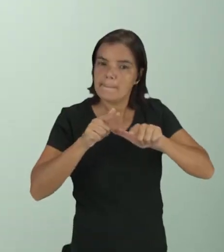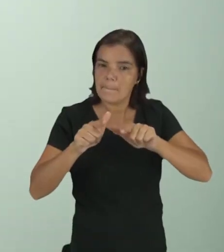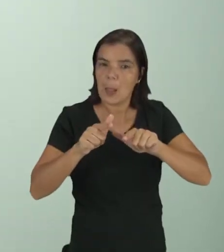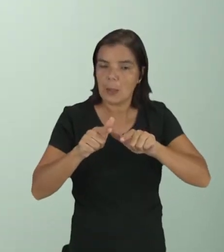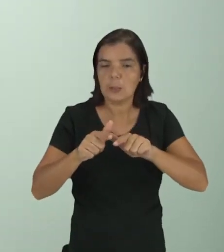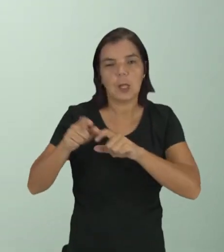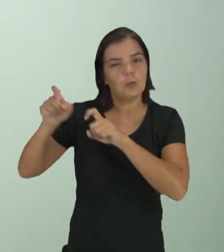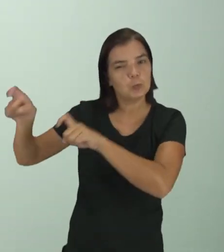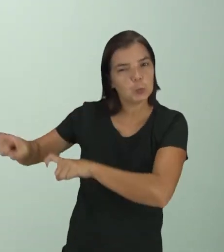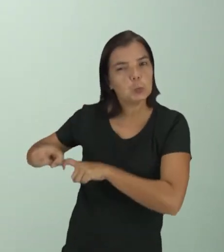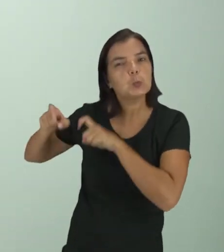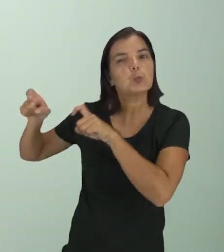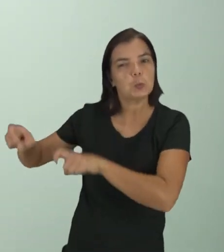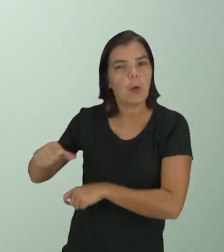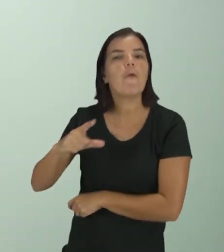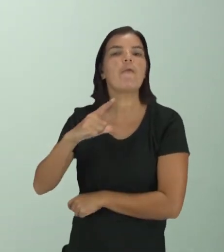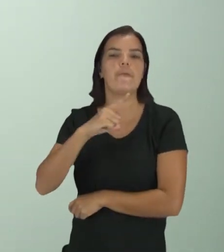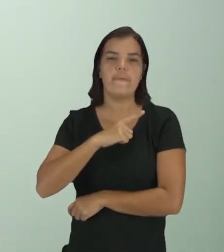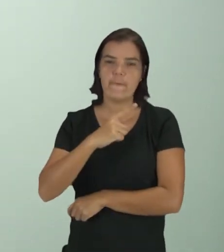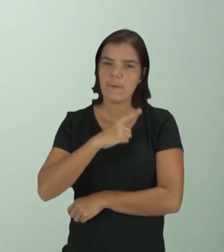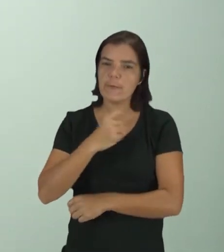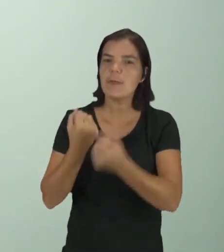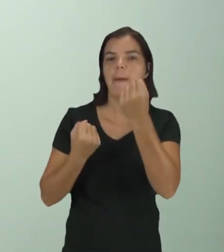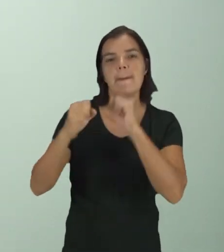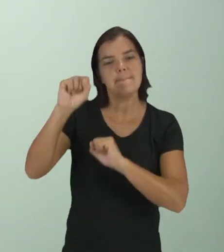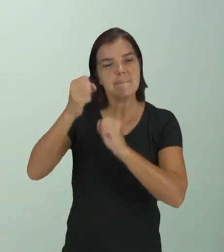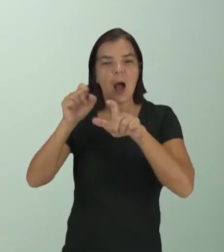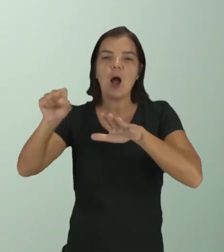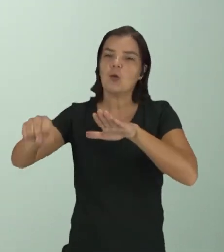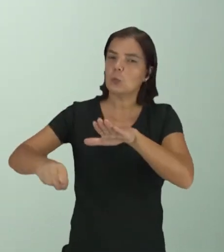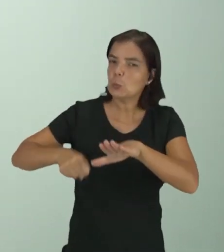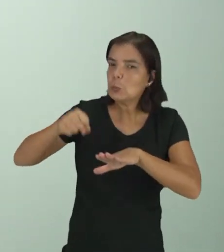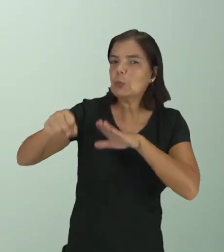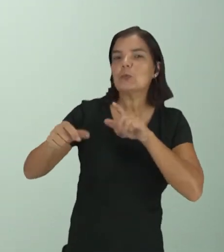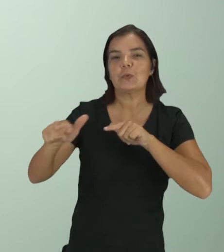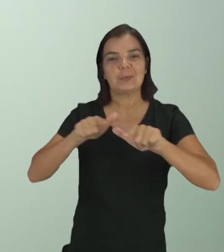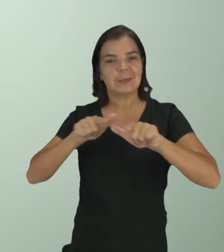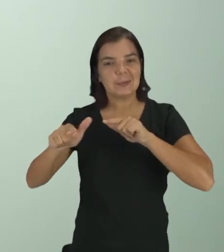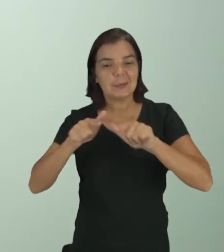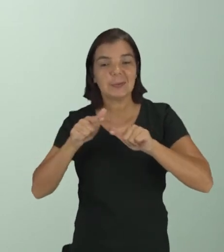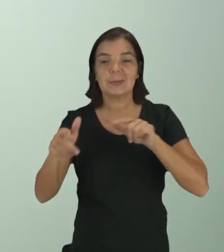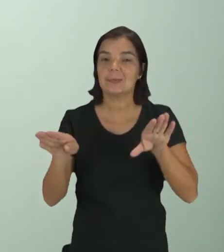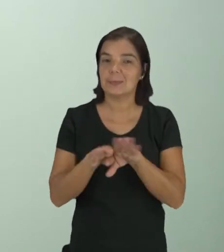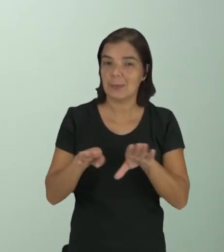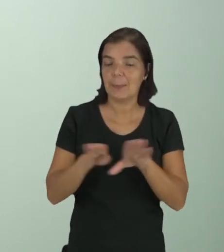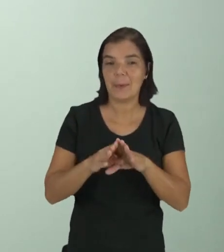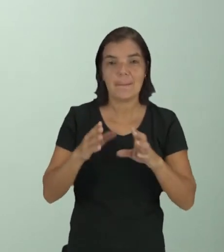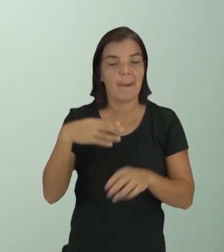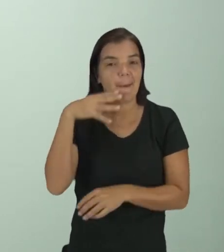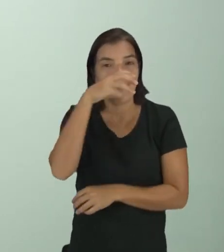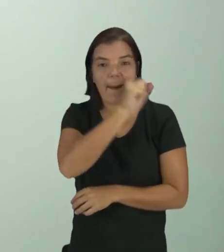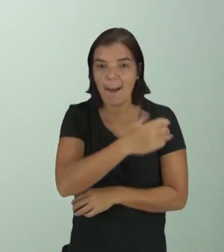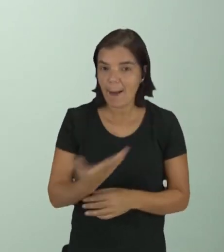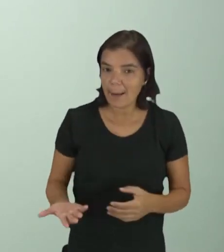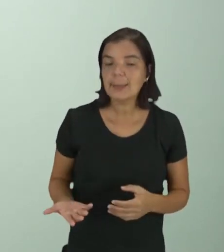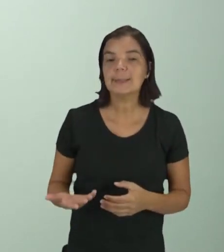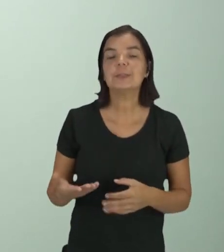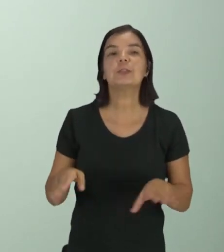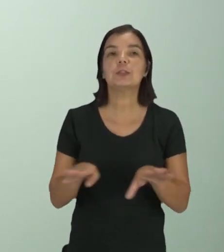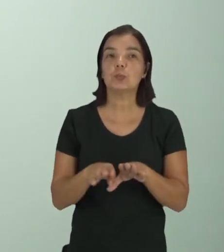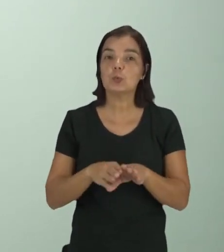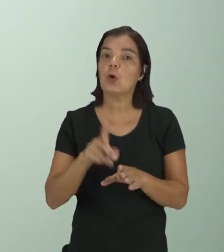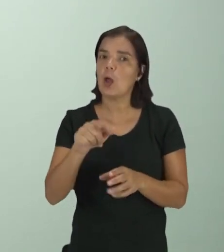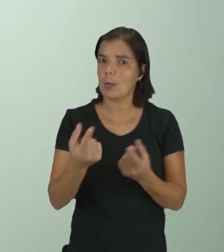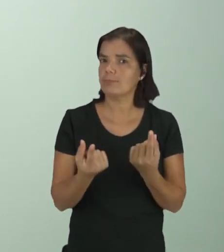grandes fazendas. Eu vou ter um equipamento, eu vou ter máquinas que vão fazer esse trabalho, né, com muito mais rapidez, com muito mais intensidade, e a